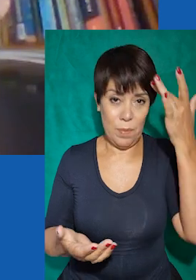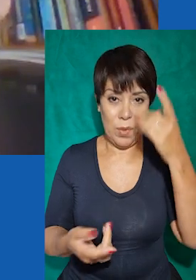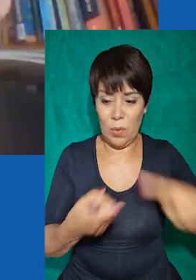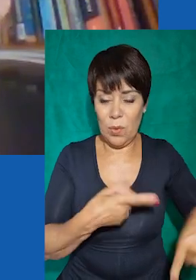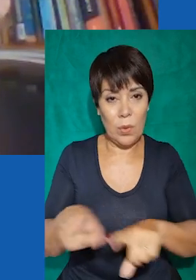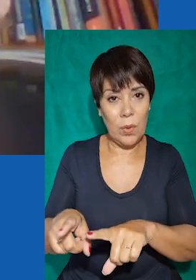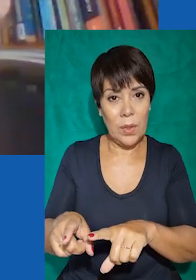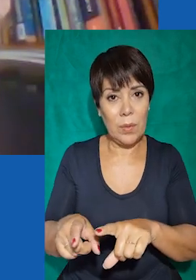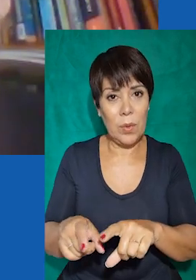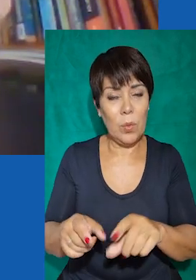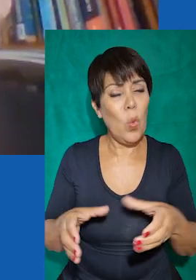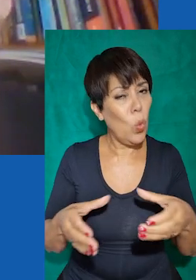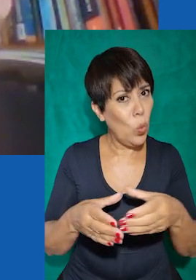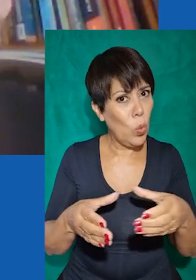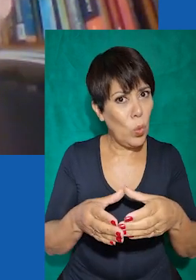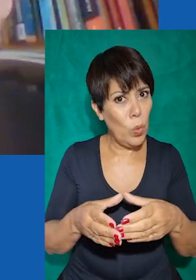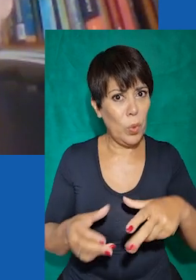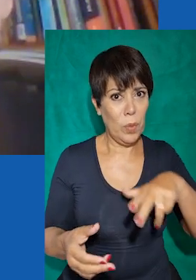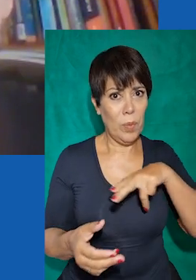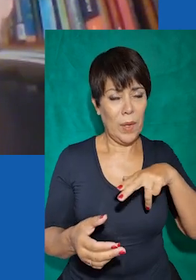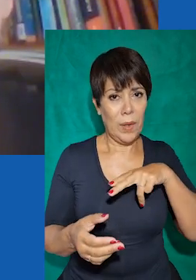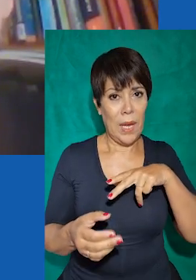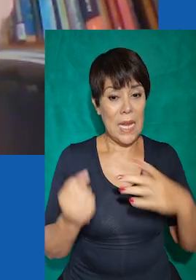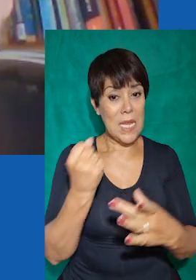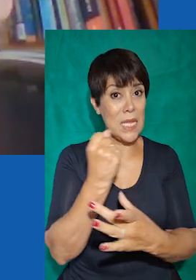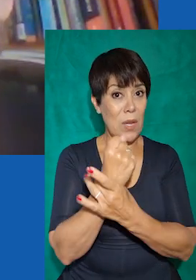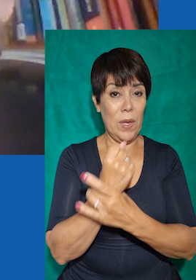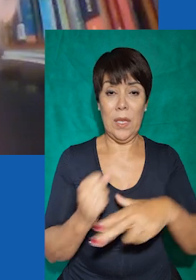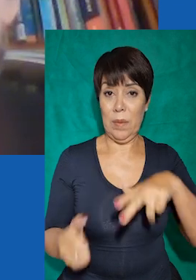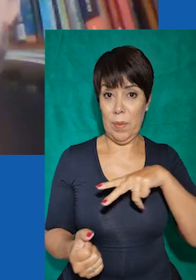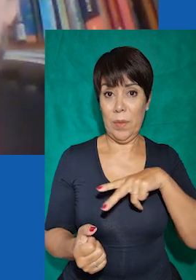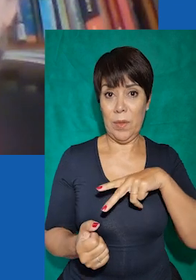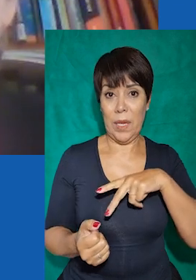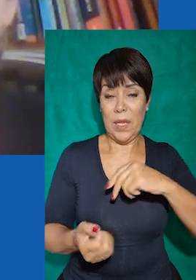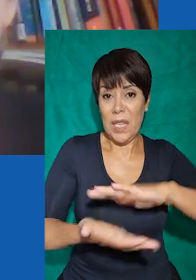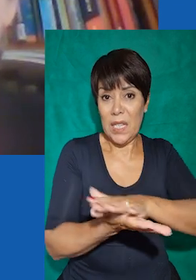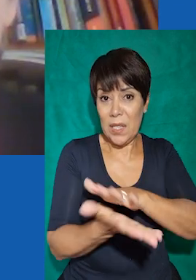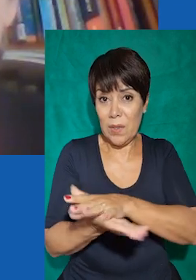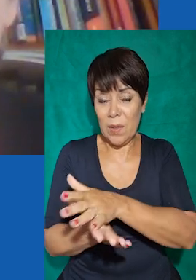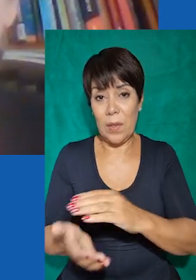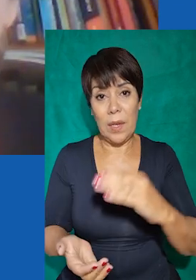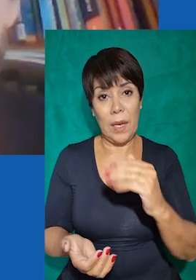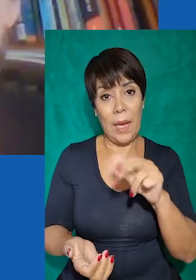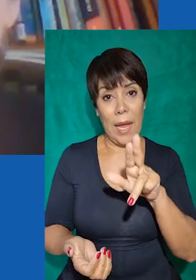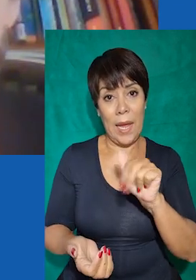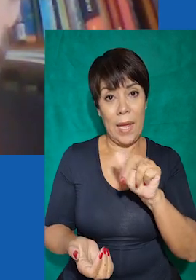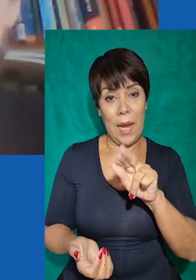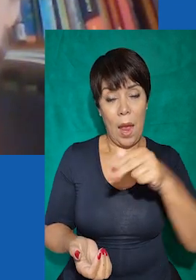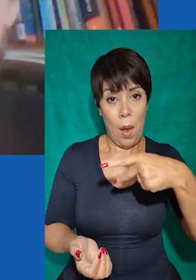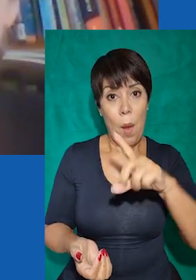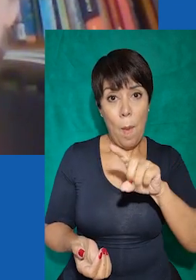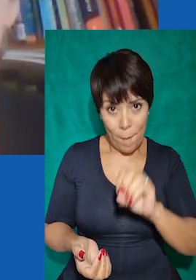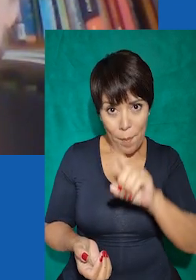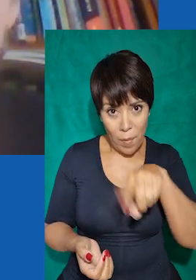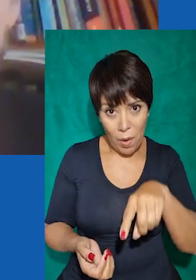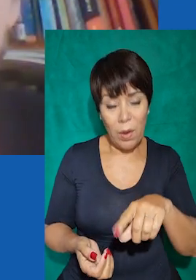combatidas por verdadeiras milícias privadas, né? Seguranças privadas. Esse massacre de Carapó que eu mencionei foi isso.